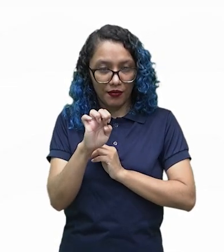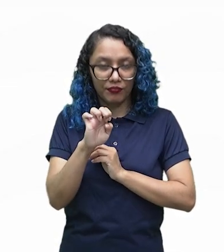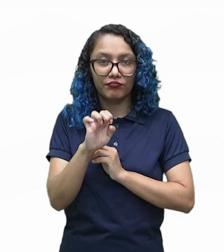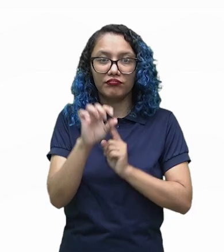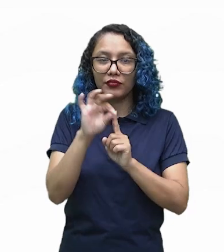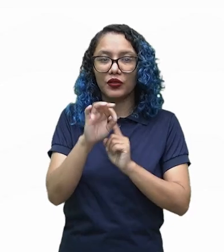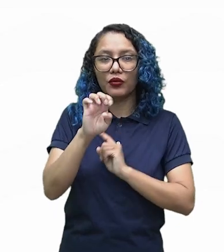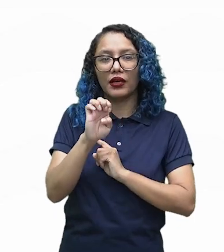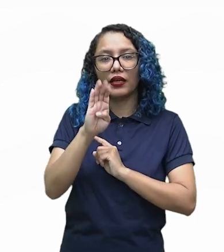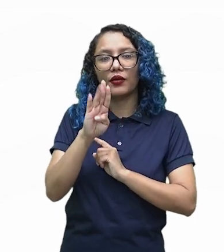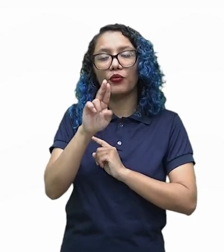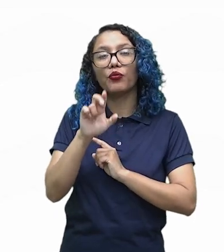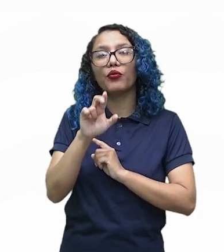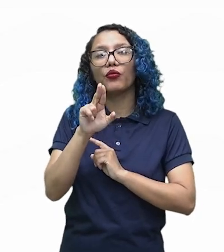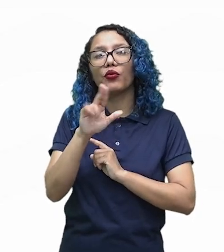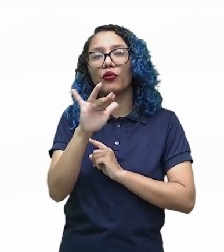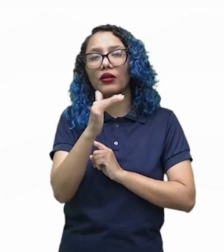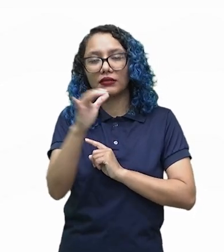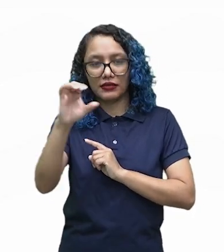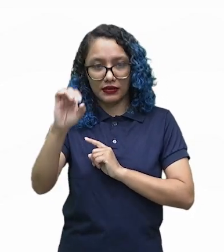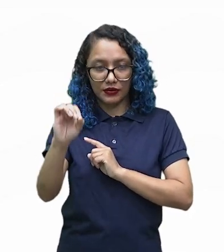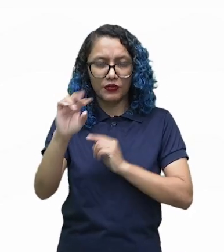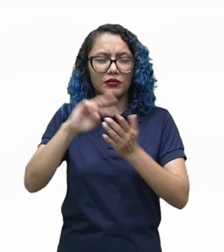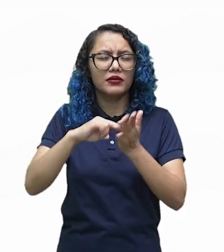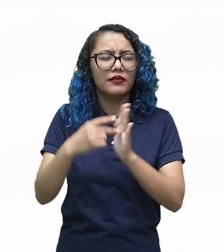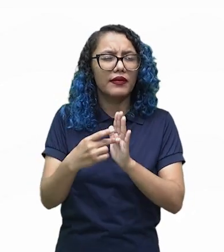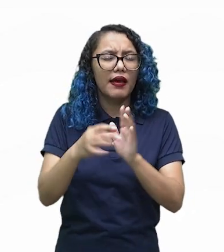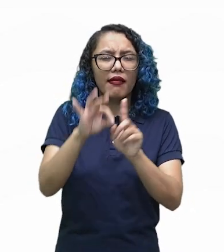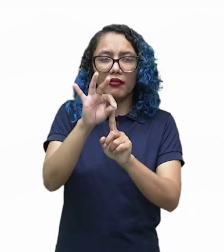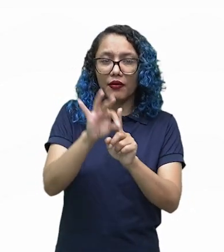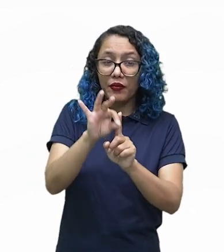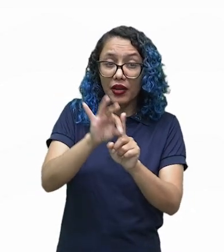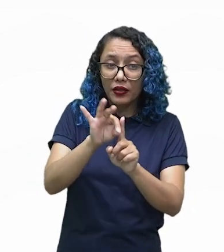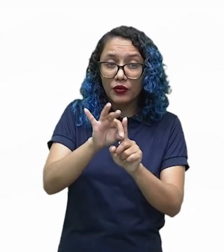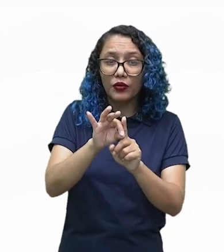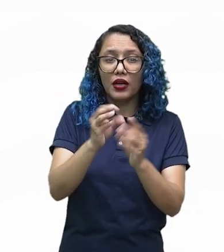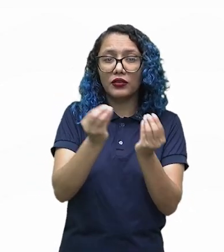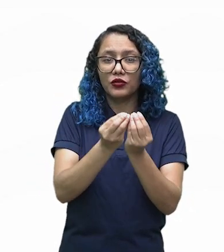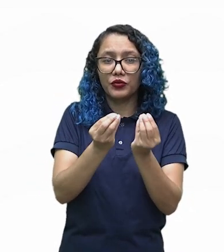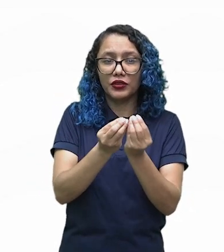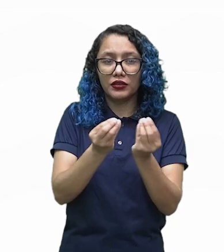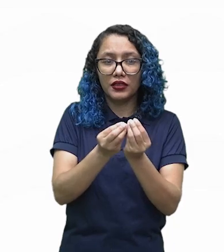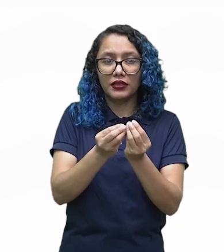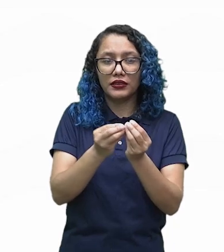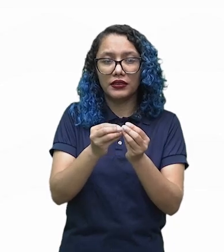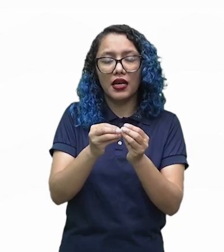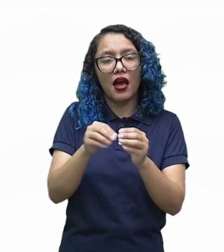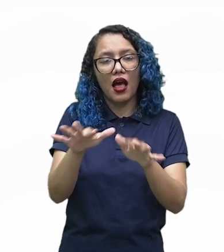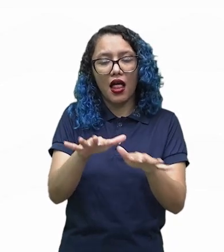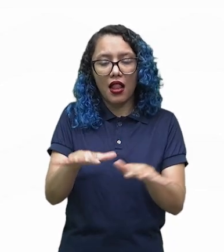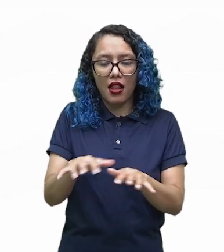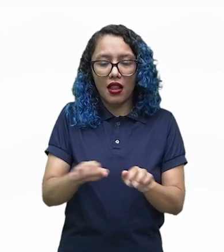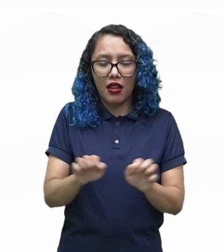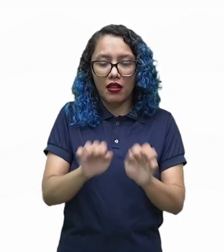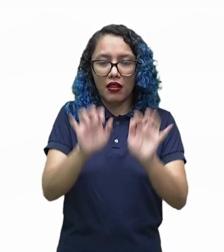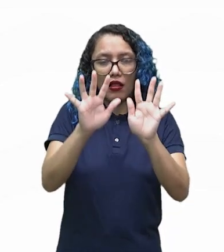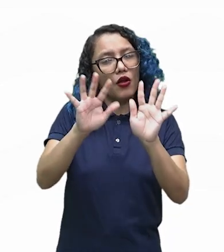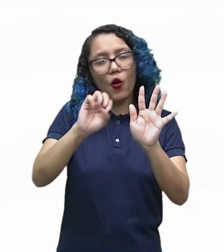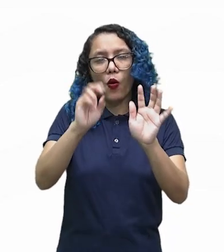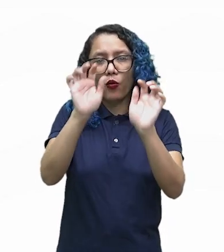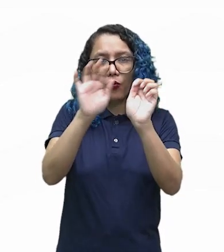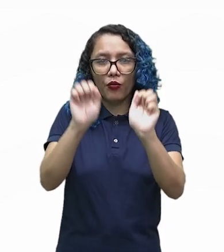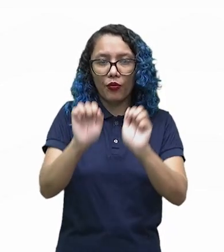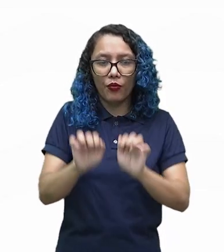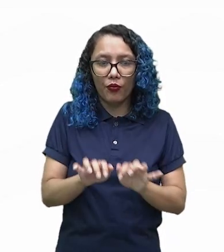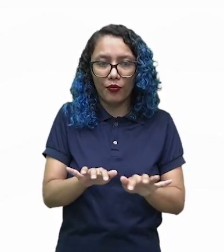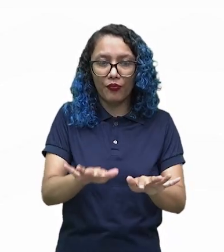uma temperatura em que uma substância passa do líquido para o gasoso, ou do gasoso para o líquido, tá bom? Então, a